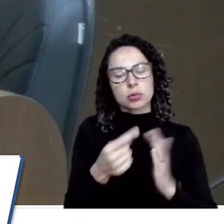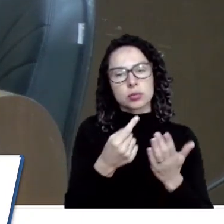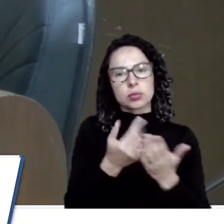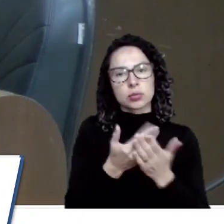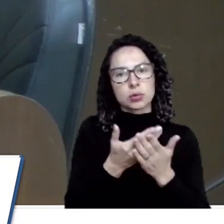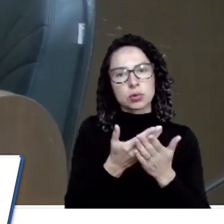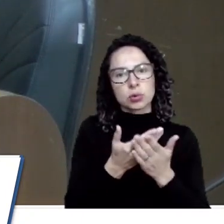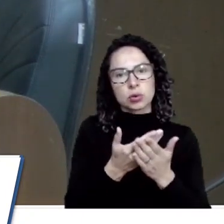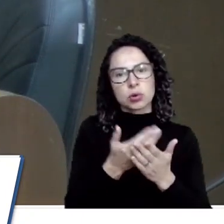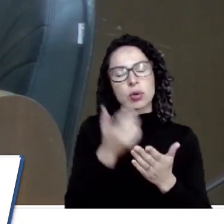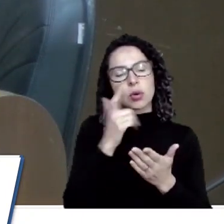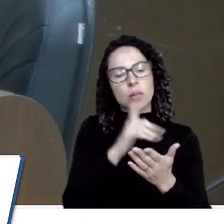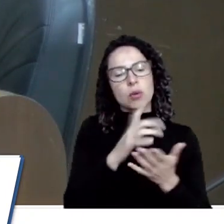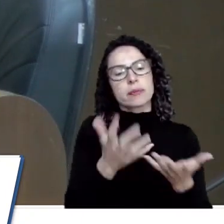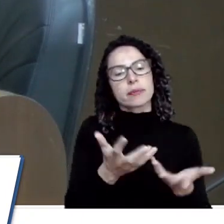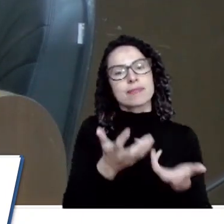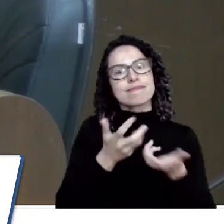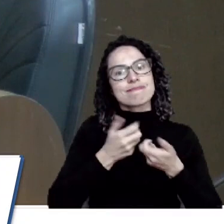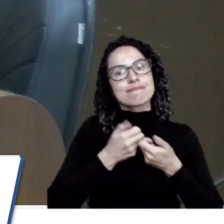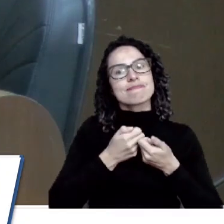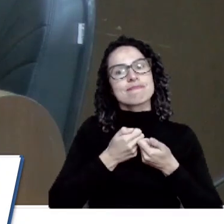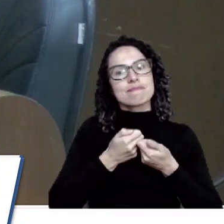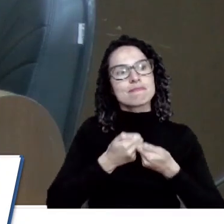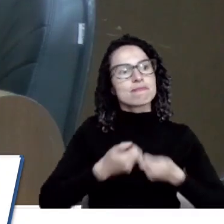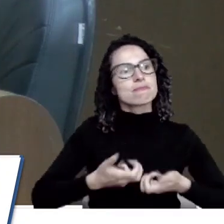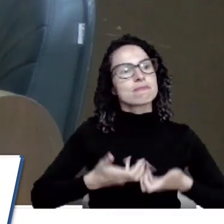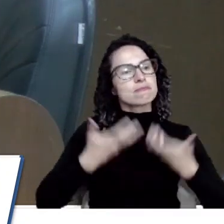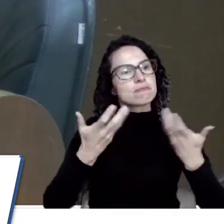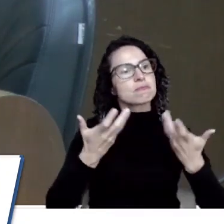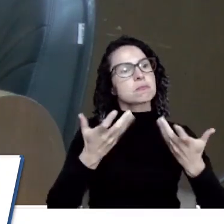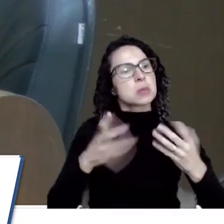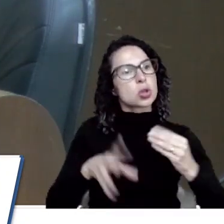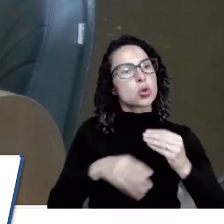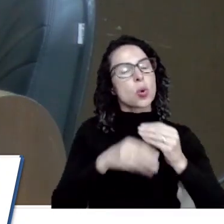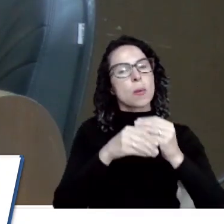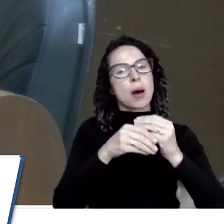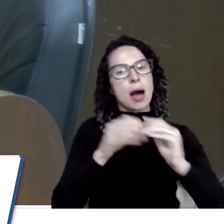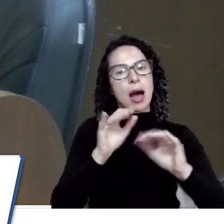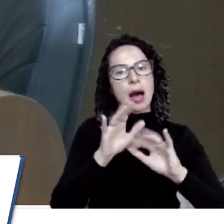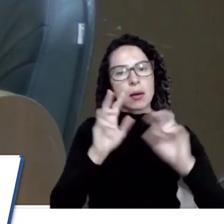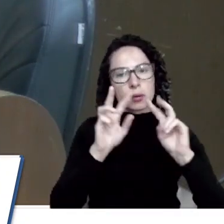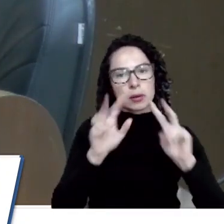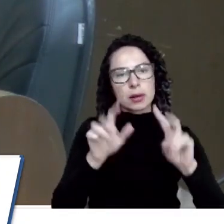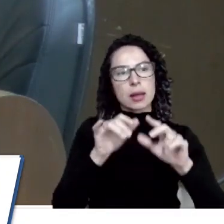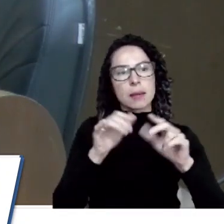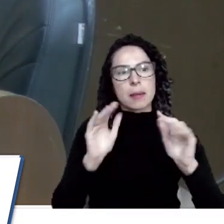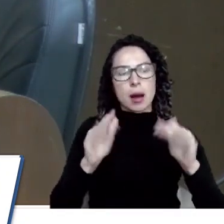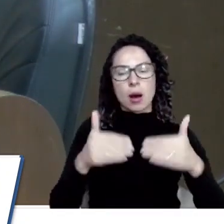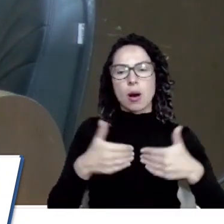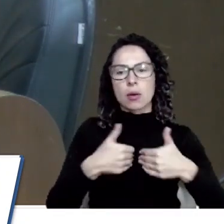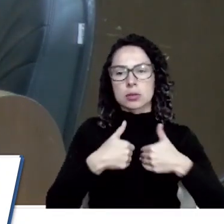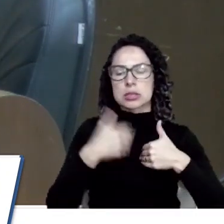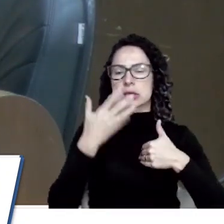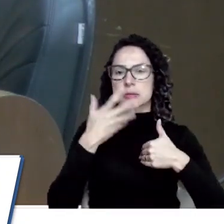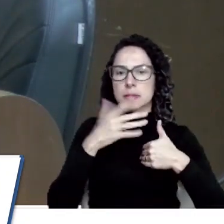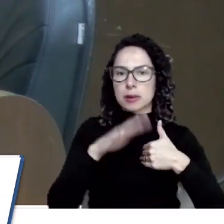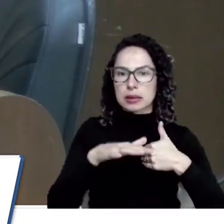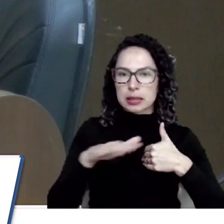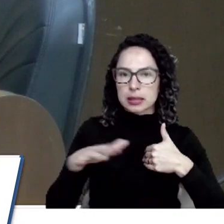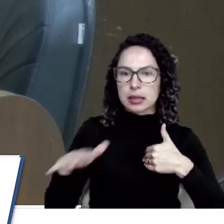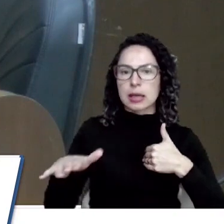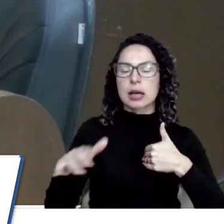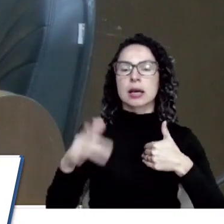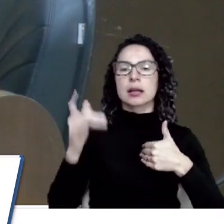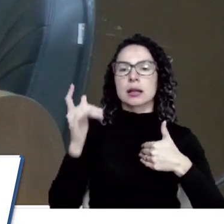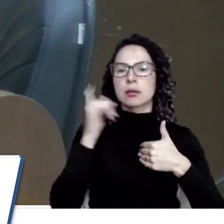vai trazer muito e vai somar muito para a causa autista, para as crianças que têm um aspecto autista aí, e